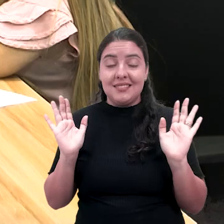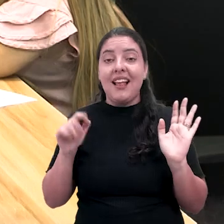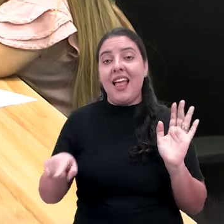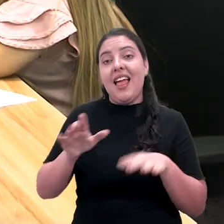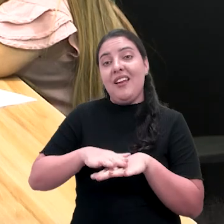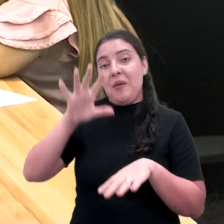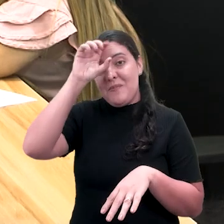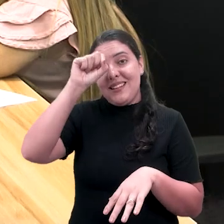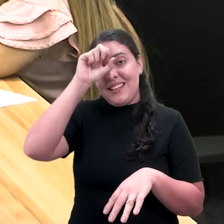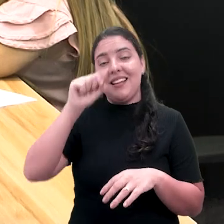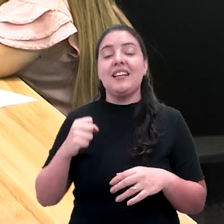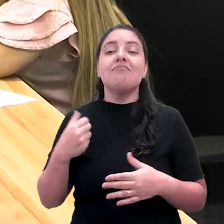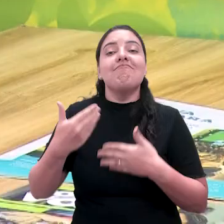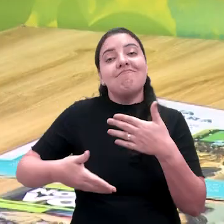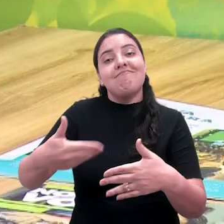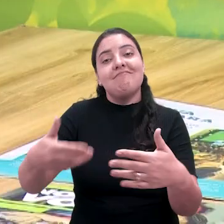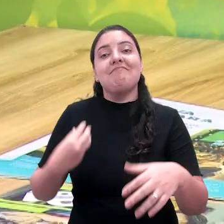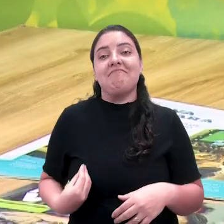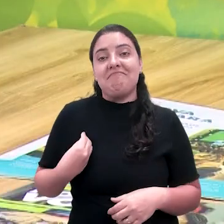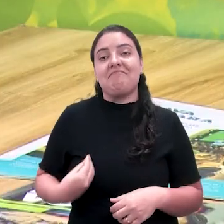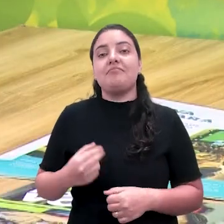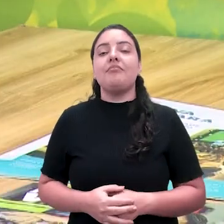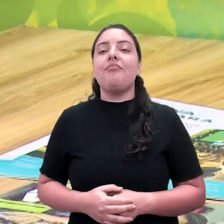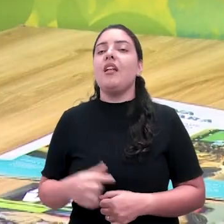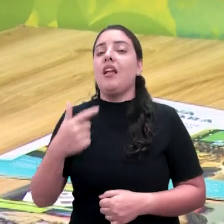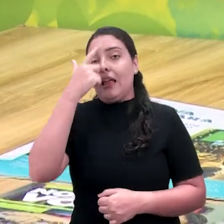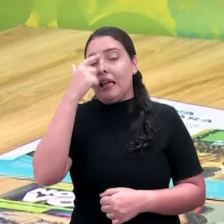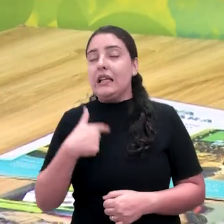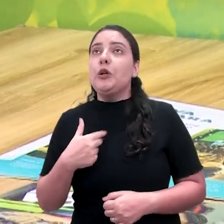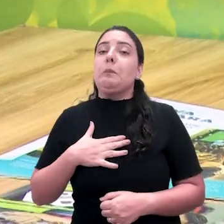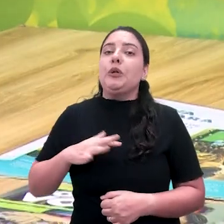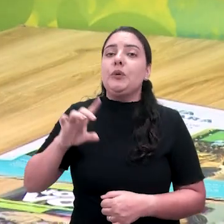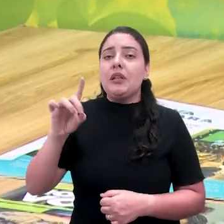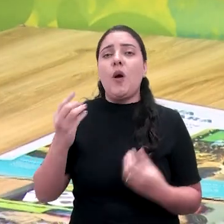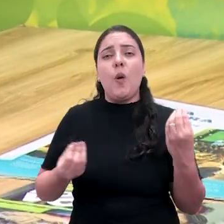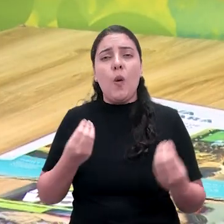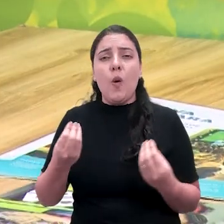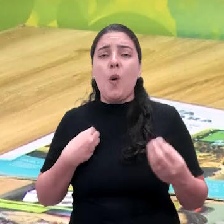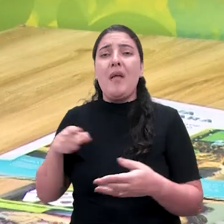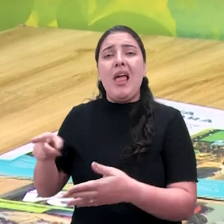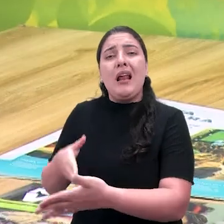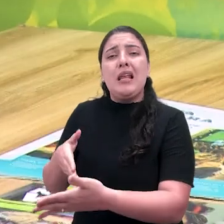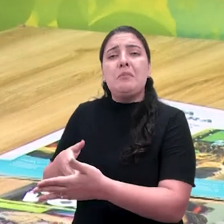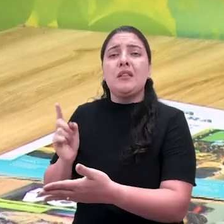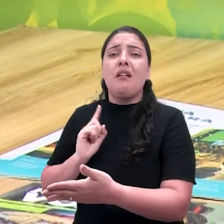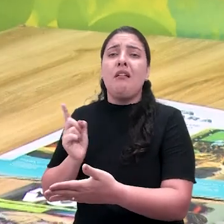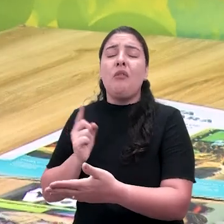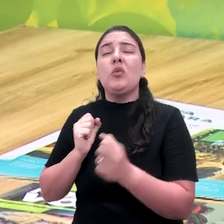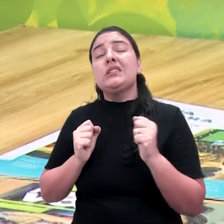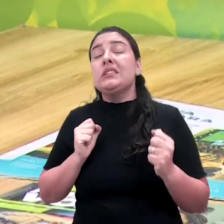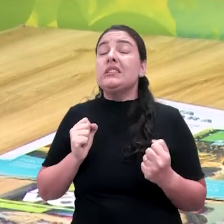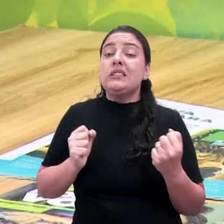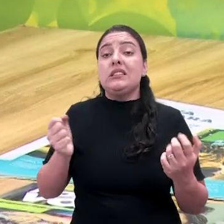vai aprender a andar. E assim foi, né? E eu ficava muito naquela, meu Deus, mas será que eu não vou estar limitando ela? Será